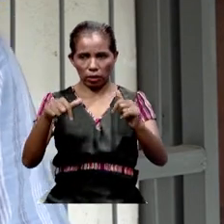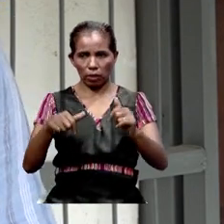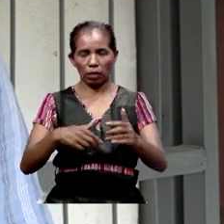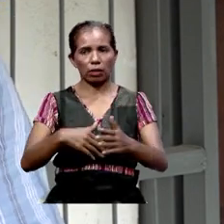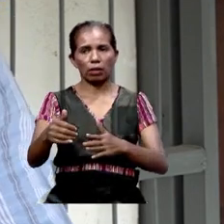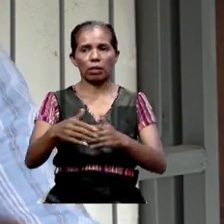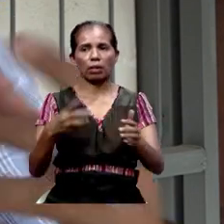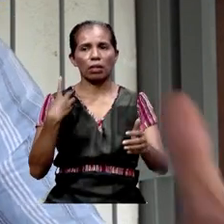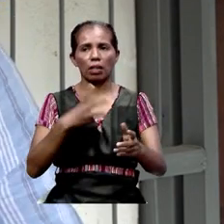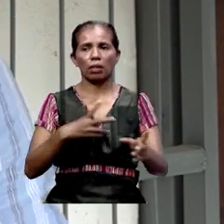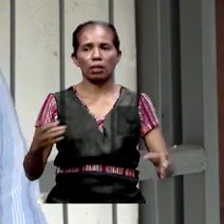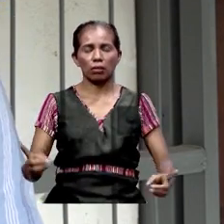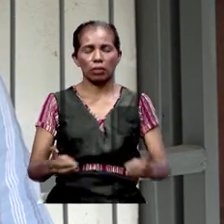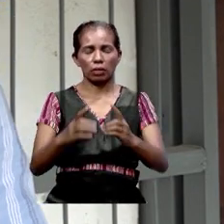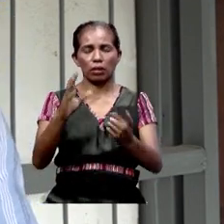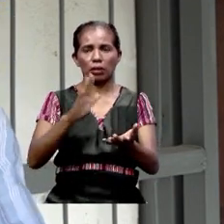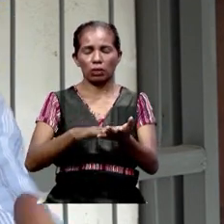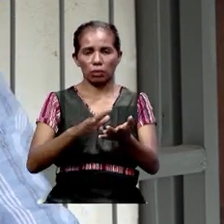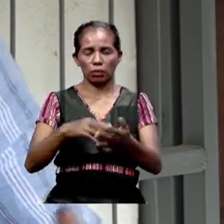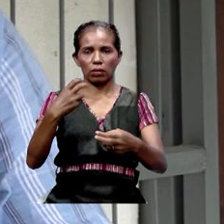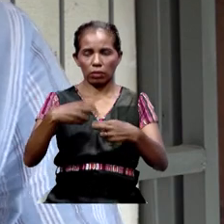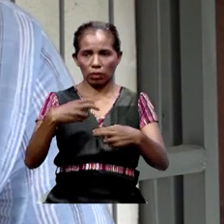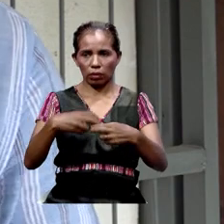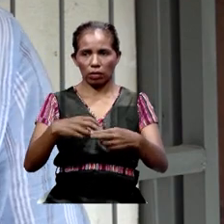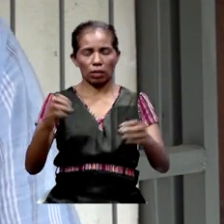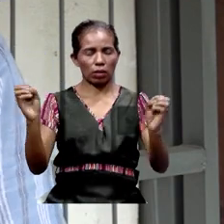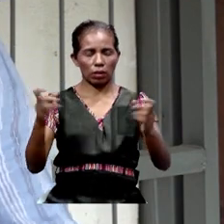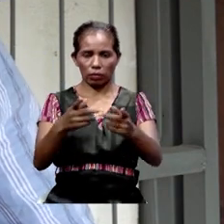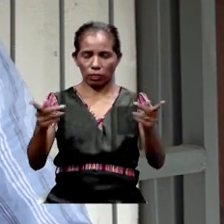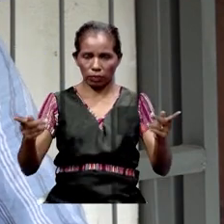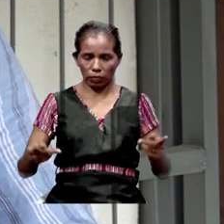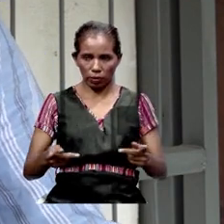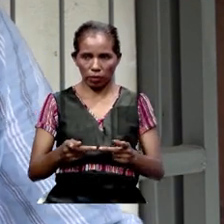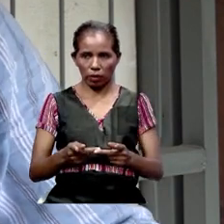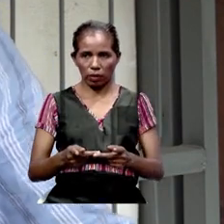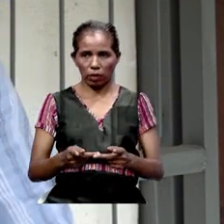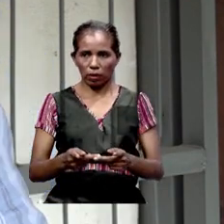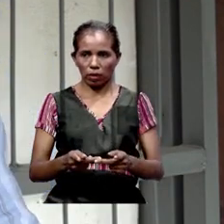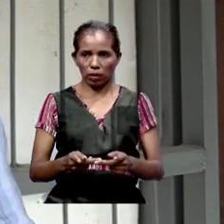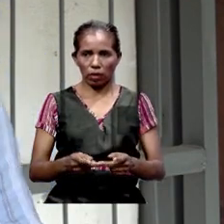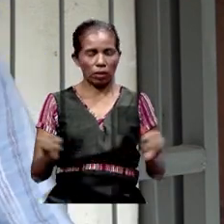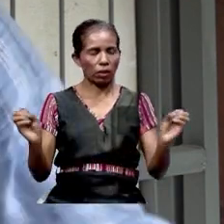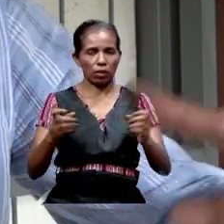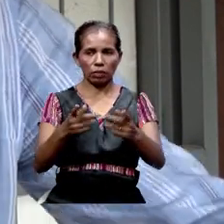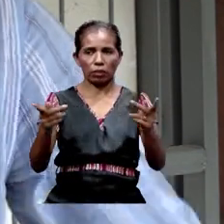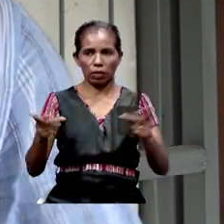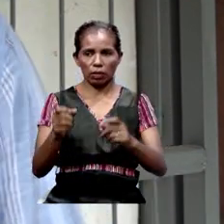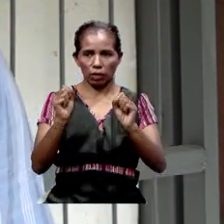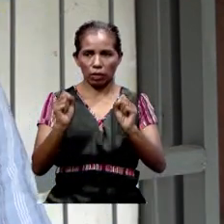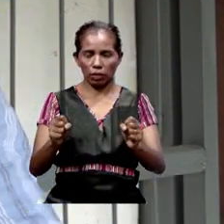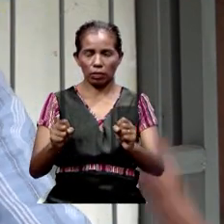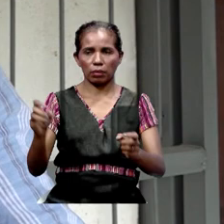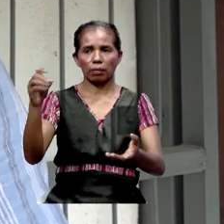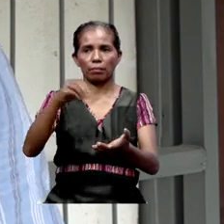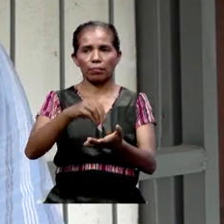Laruma, a minha a escola CAFE, os desafios, falta de espaço, falta de salas para a tu ver ocorre